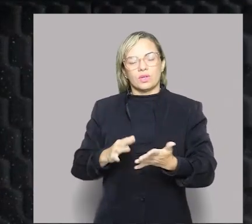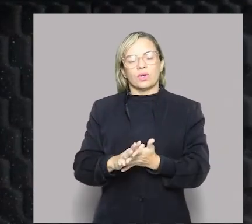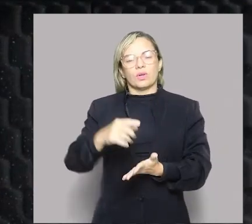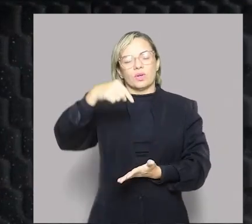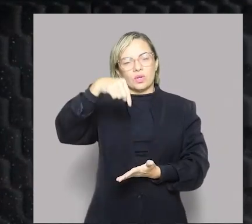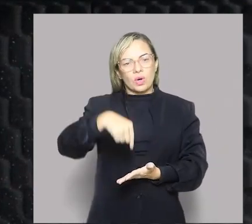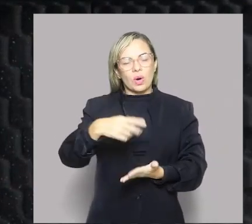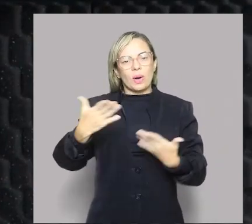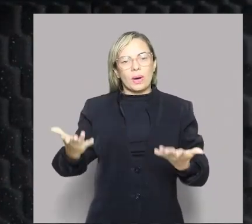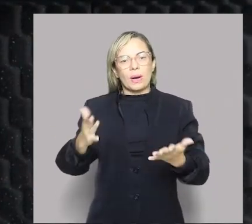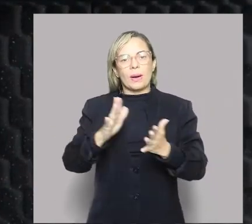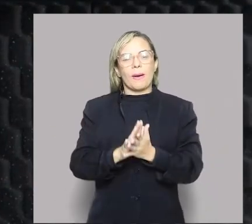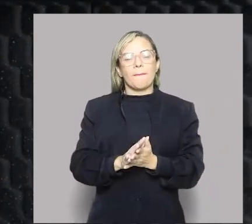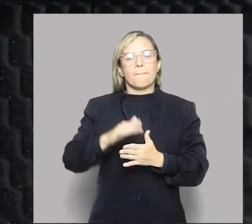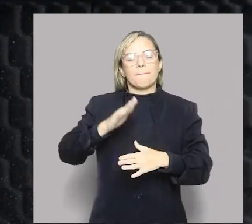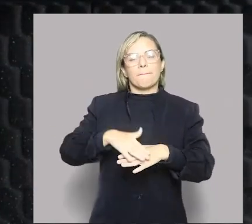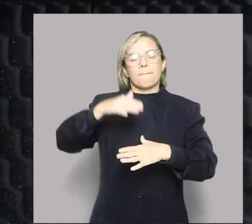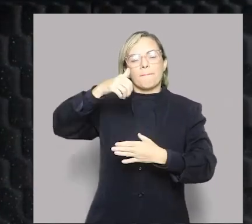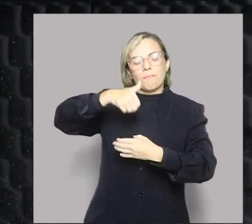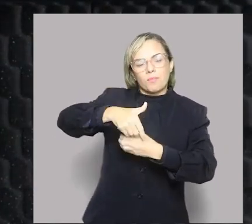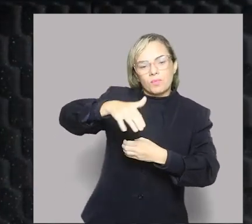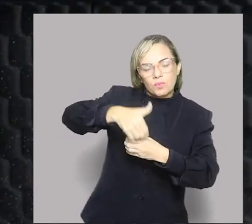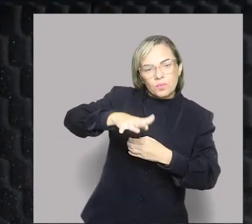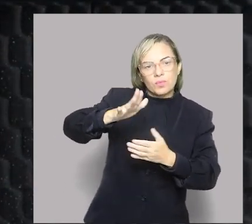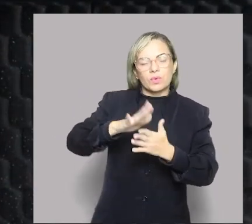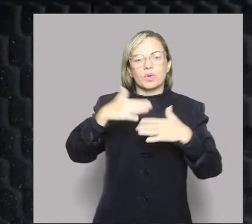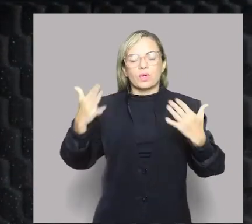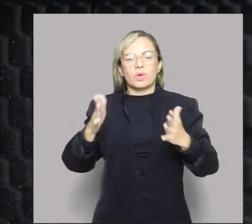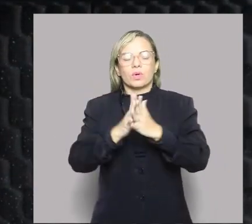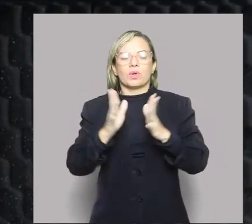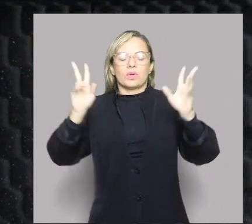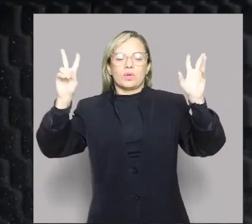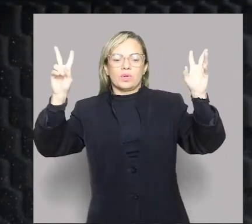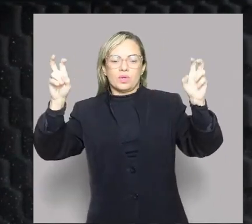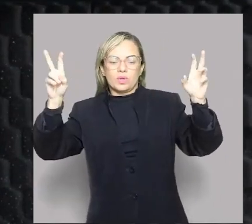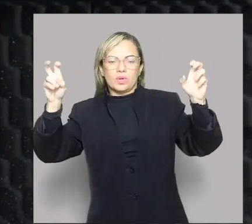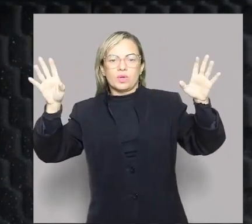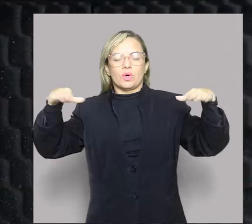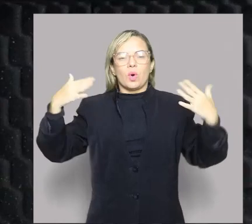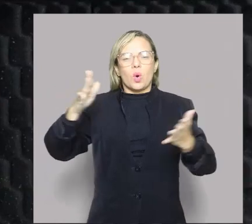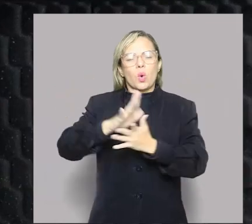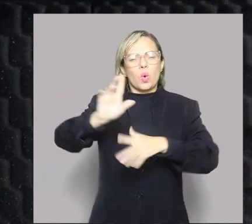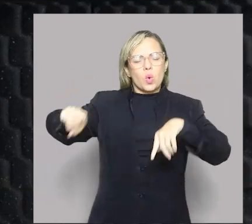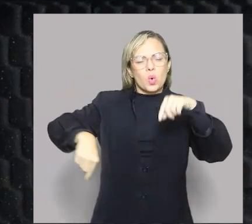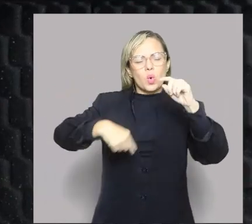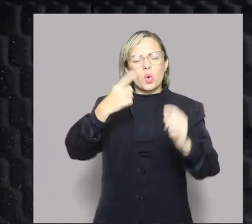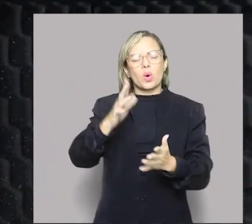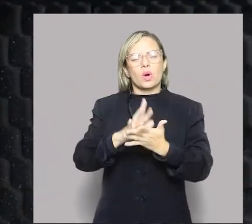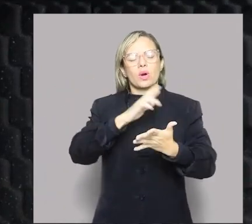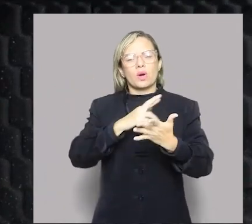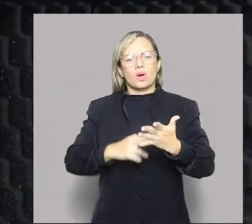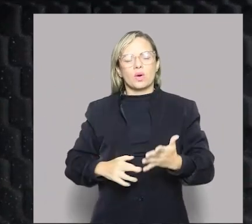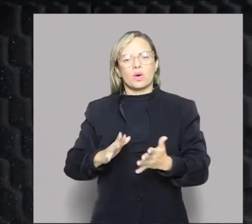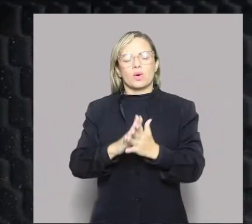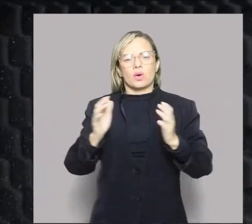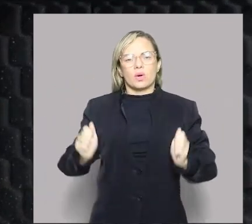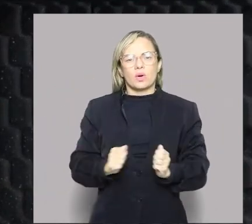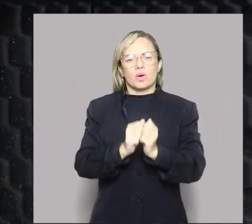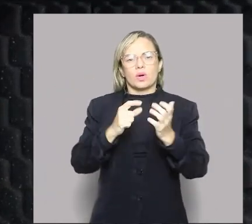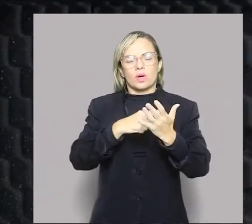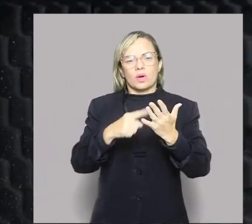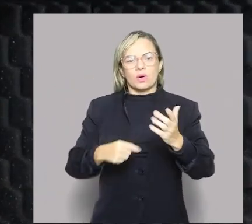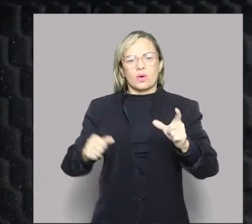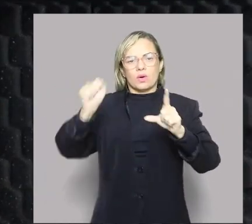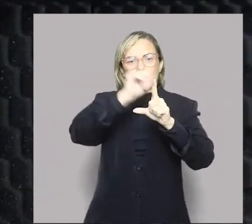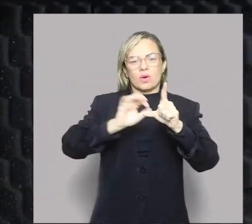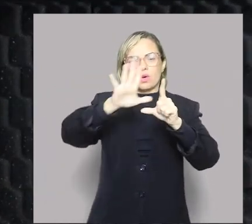para dar mais uma dica, mais uma aula, mais um módulo para que sua redação seja um sucesso. Você pode acompanhar a sua apostila pelo